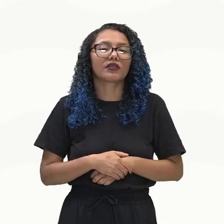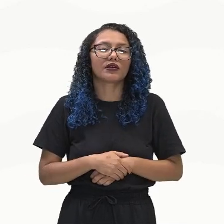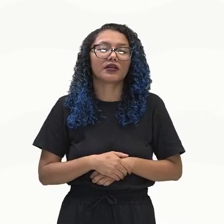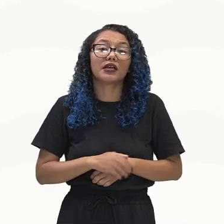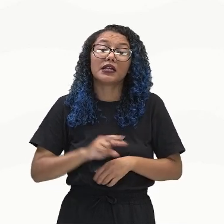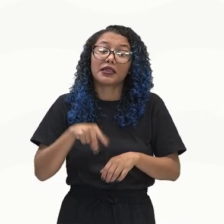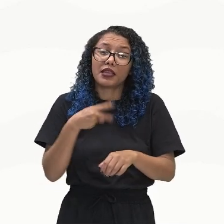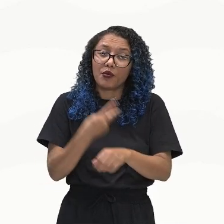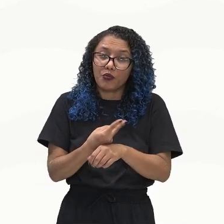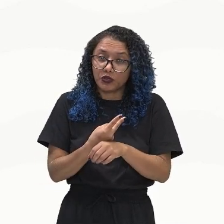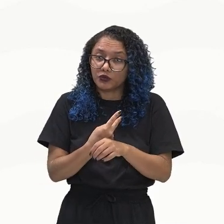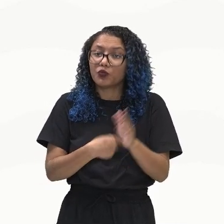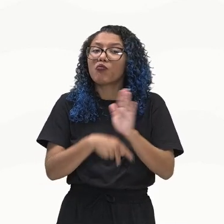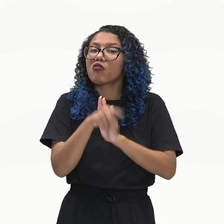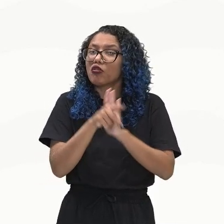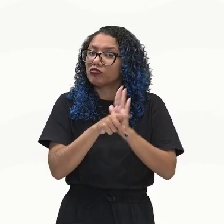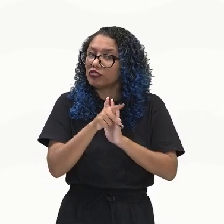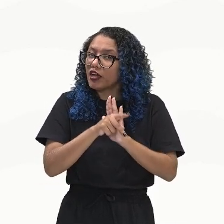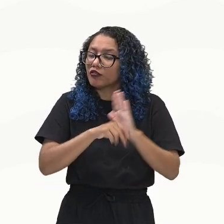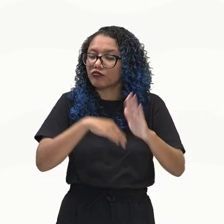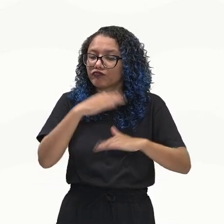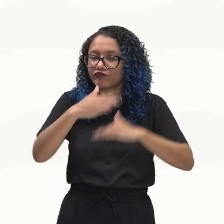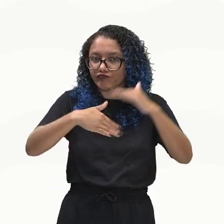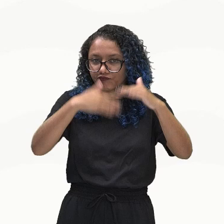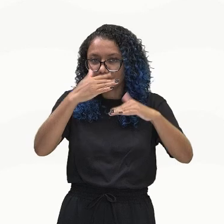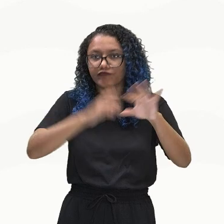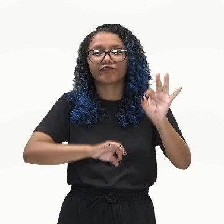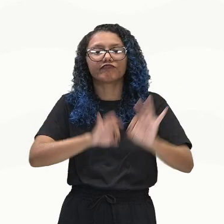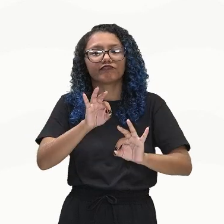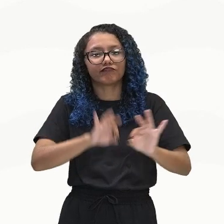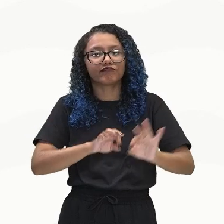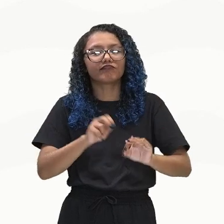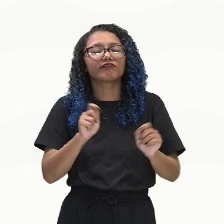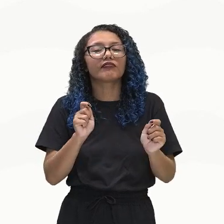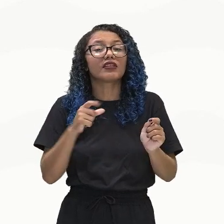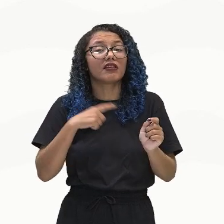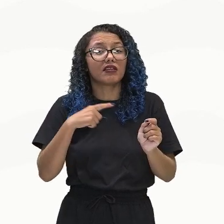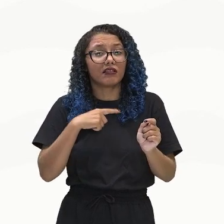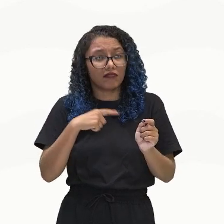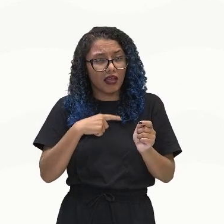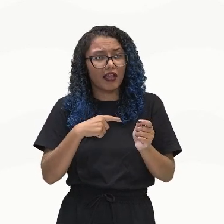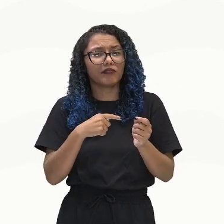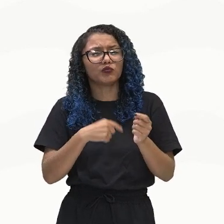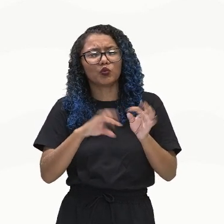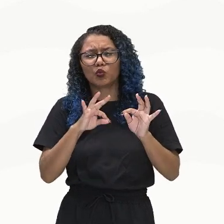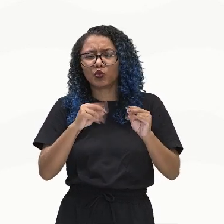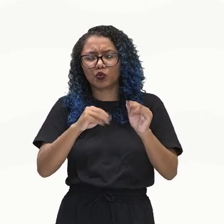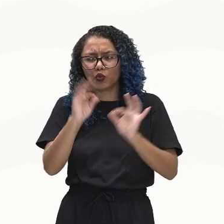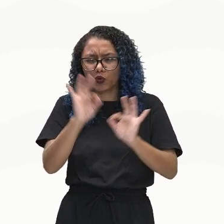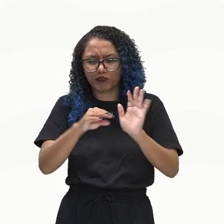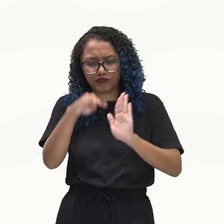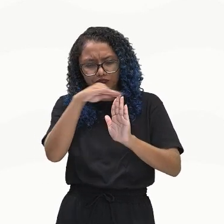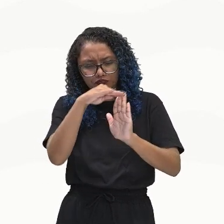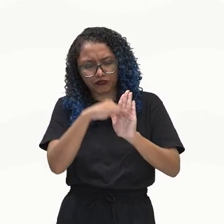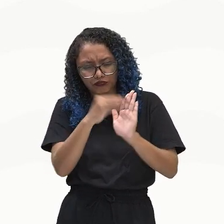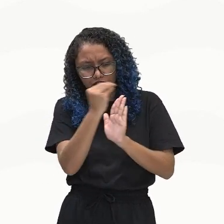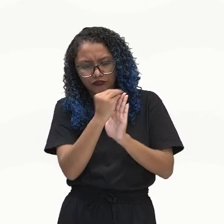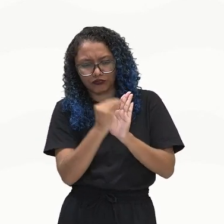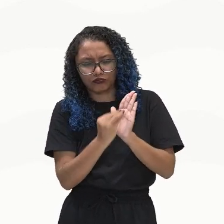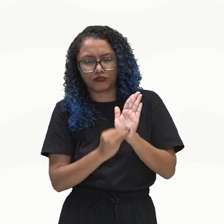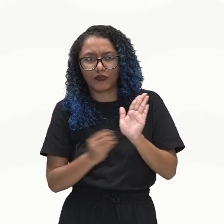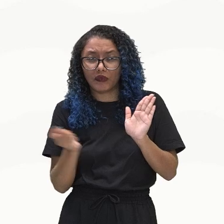um planejamento que defina as ações necessárias para alcançar